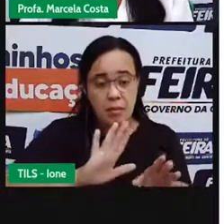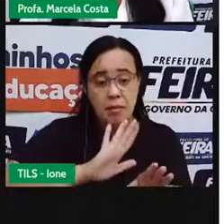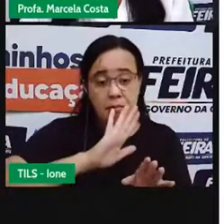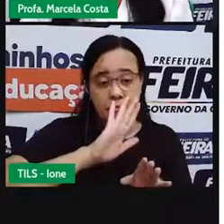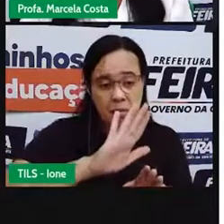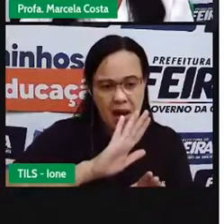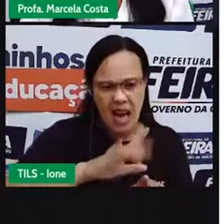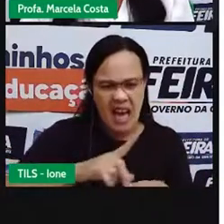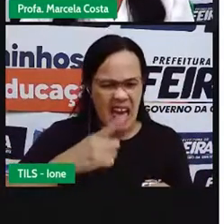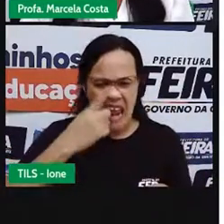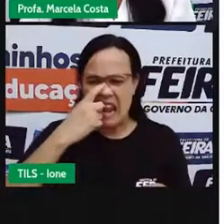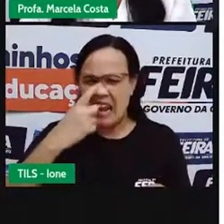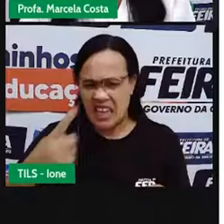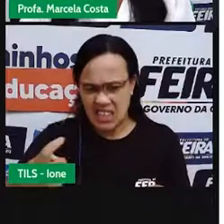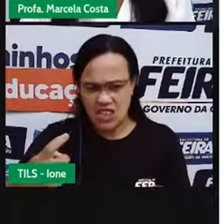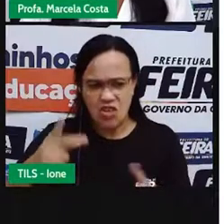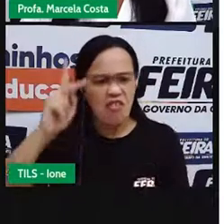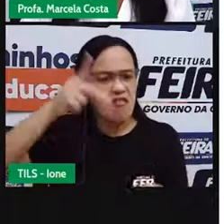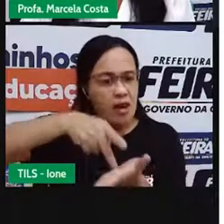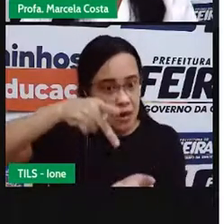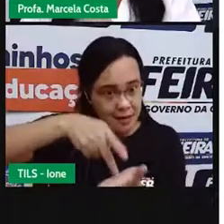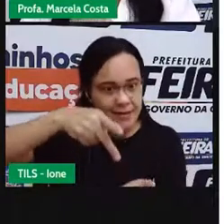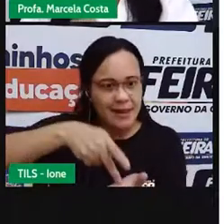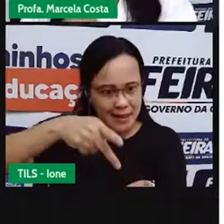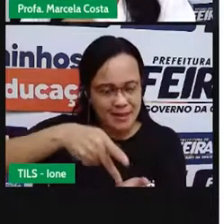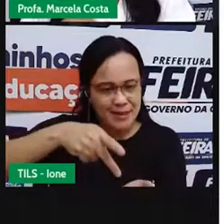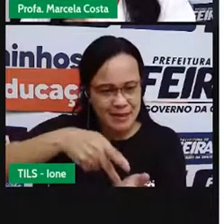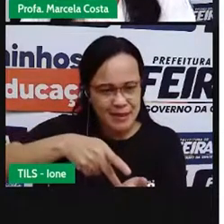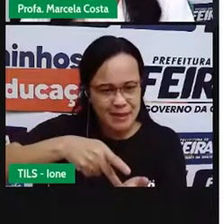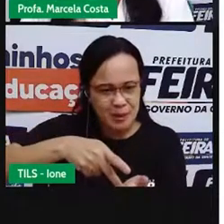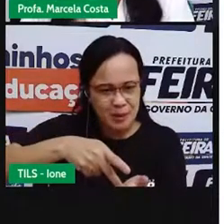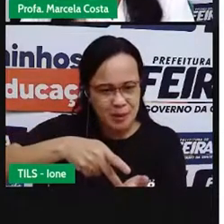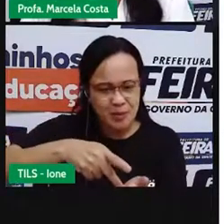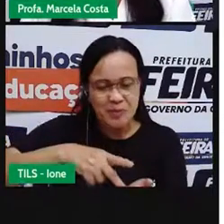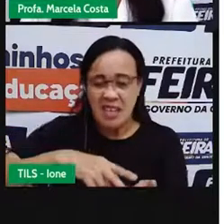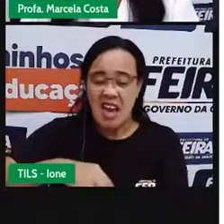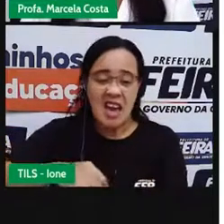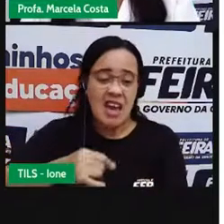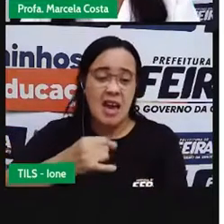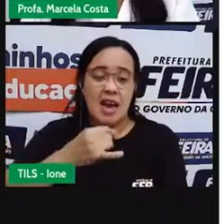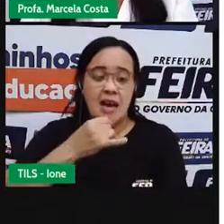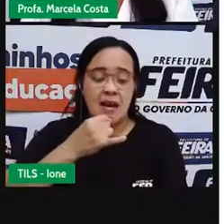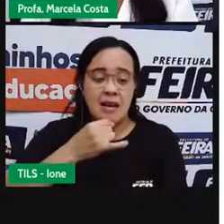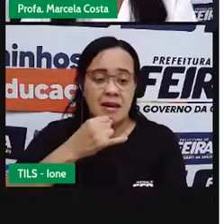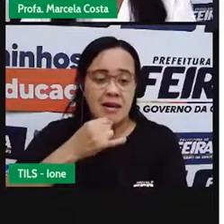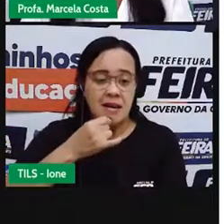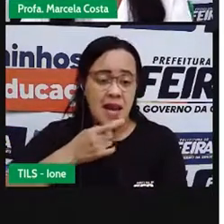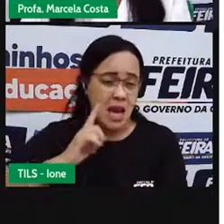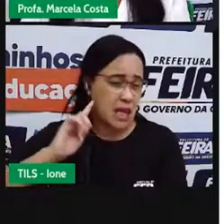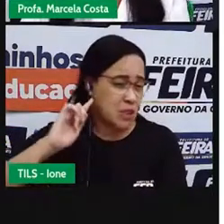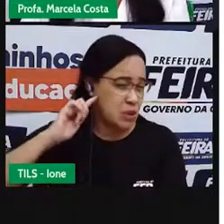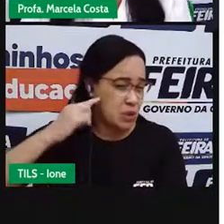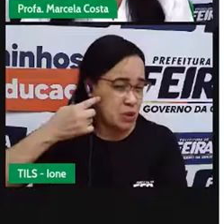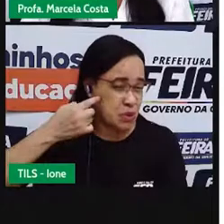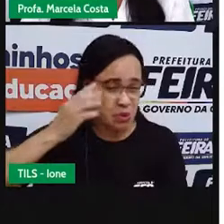mais serventia nenhuma, que não pode ser mais aproveitado de maneira nenhuma, aí você vai